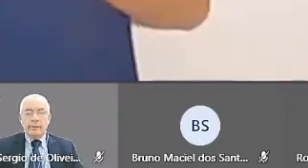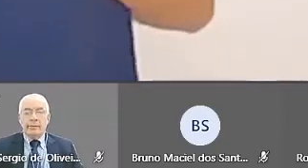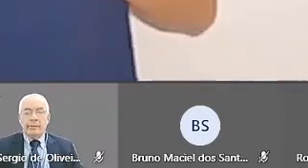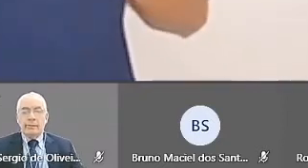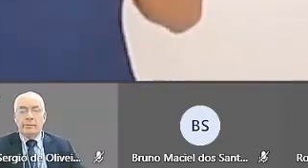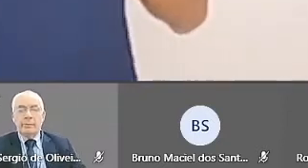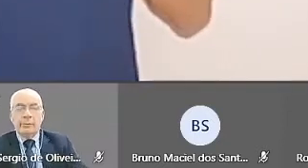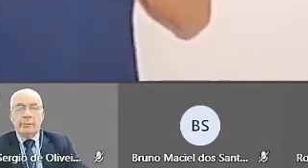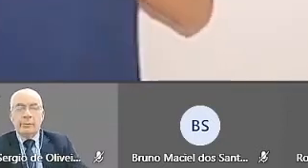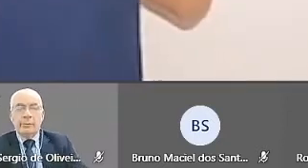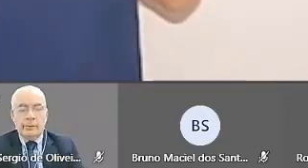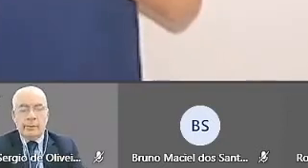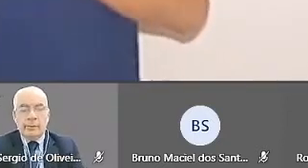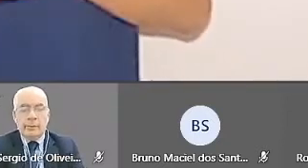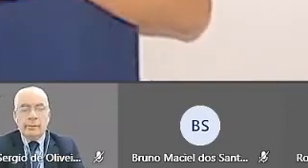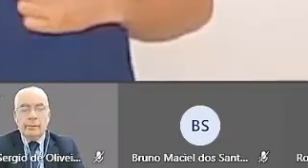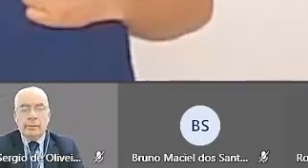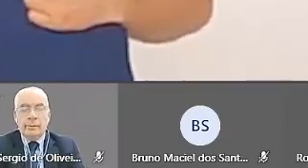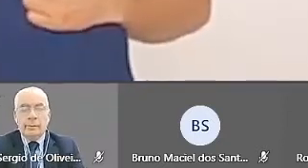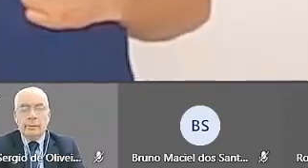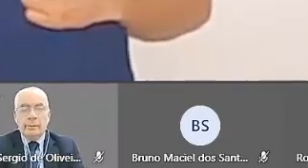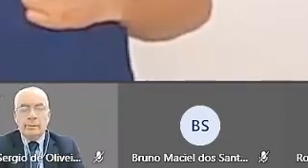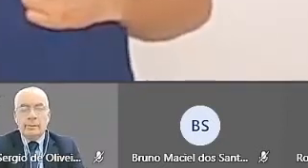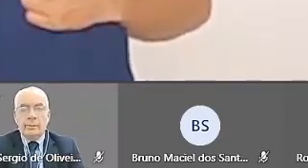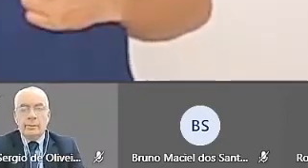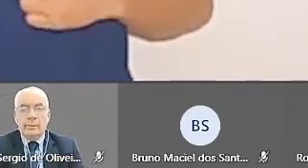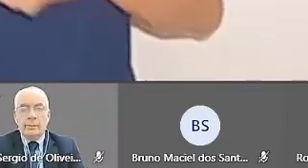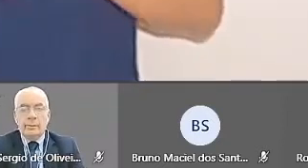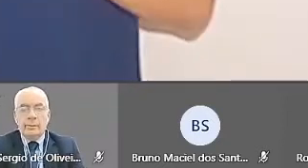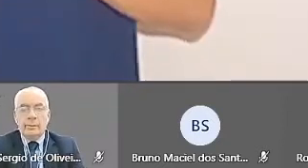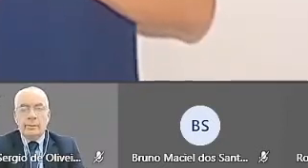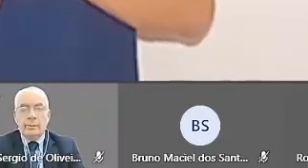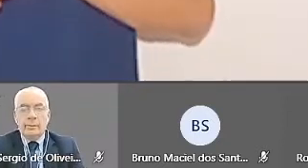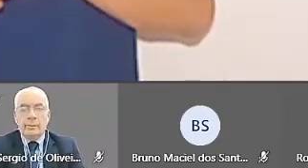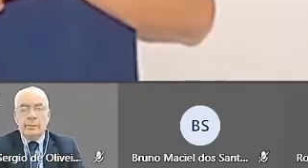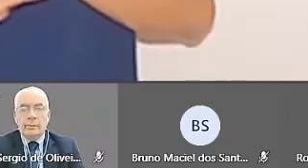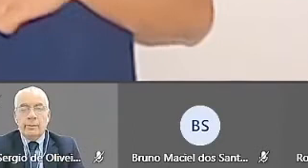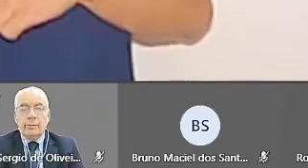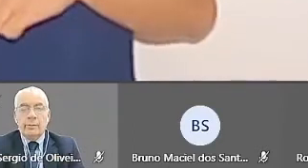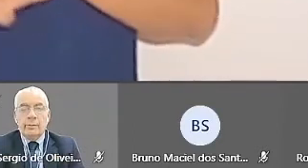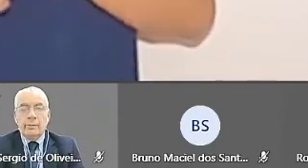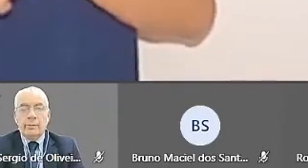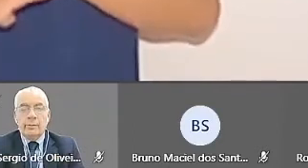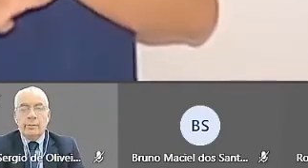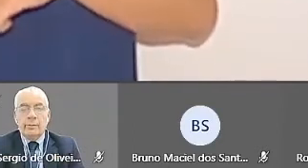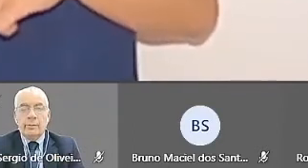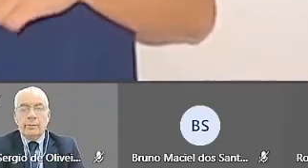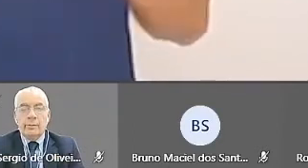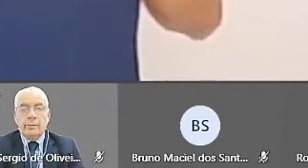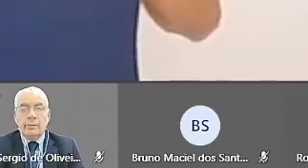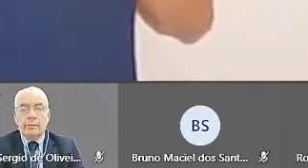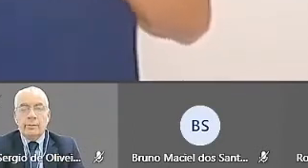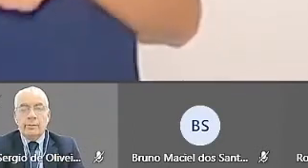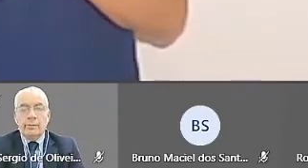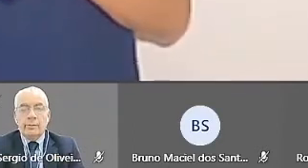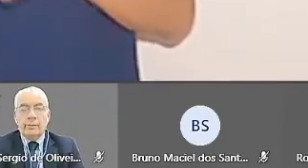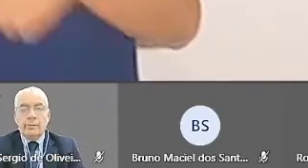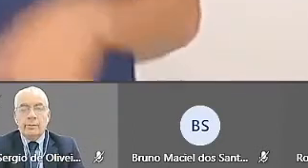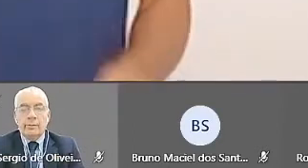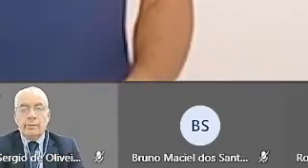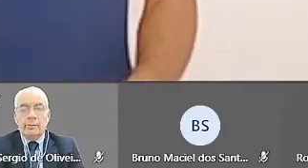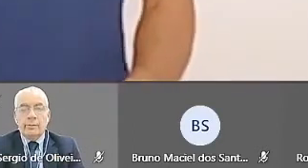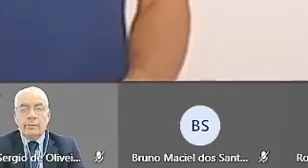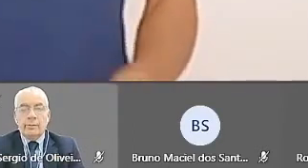do Estado, Daniela Batalha Tretel. Doutora Daniela é pós-doutora em Medicina Preventiva na Faculdade de Medicina